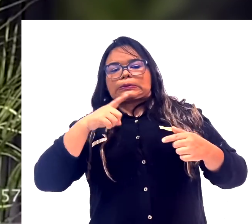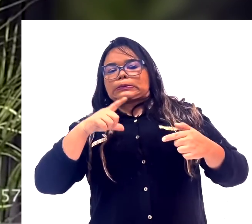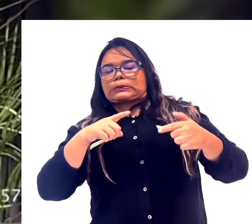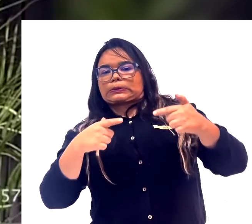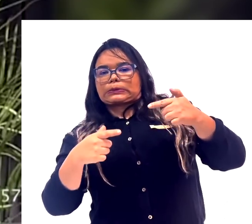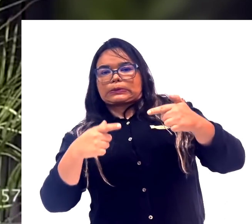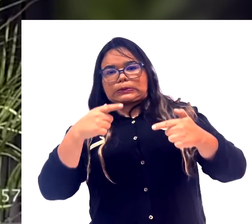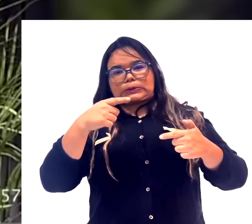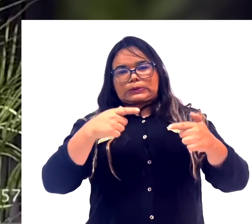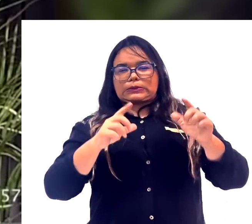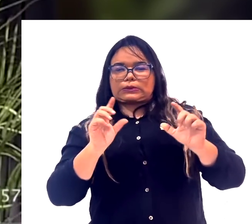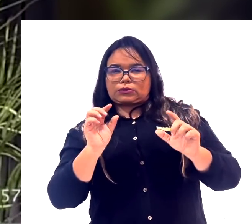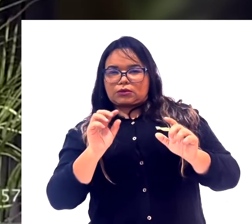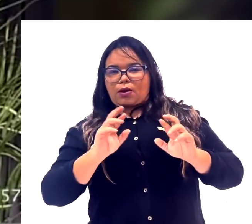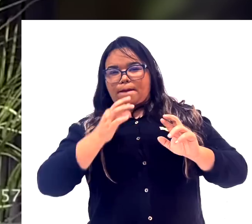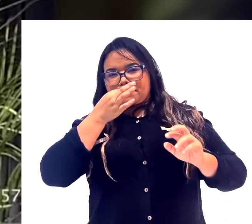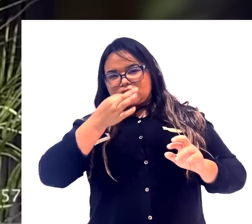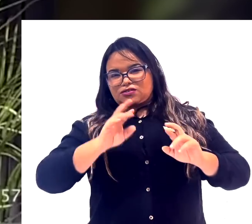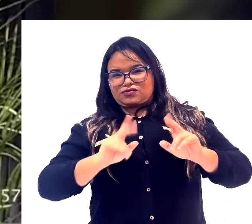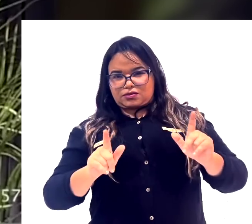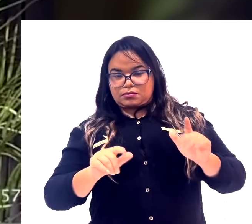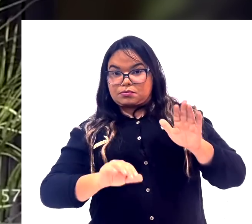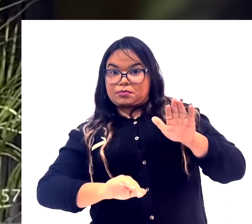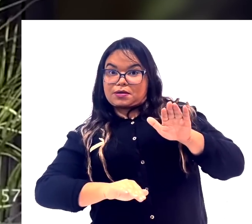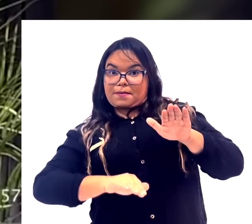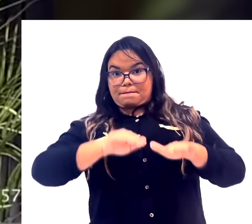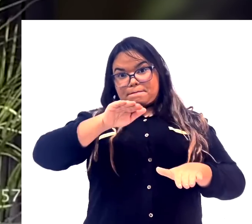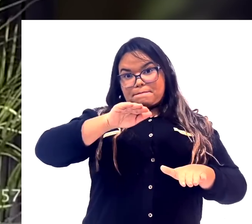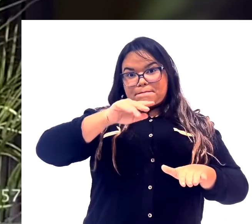Primeiramente, os medos foram mais proeminentes